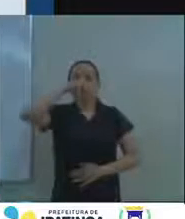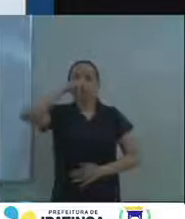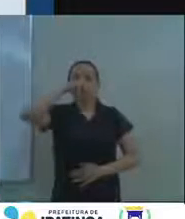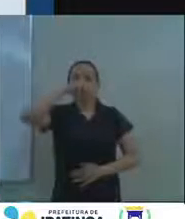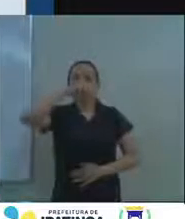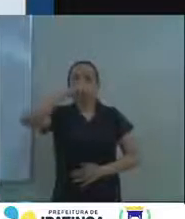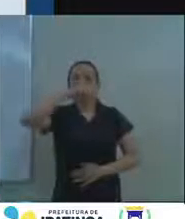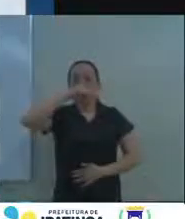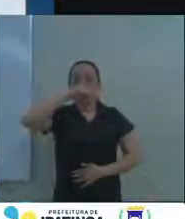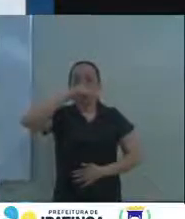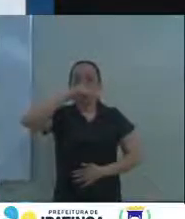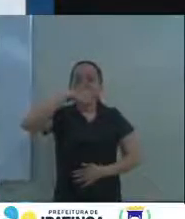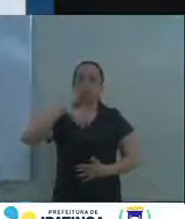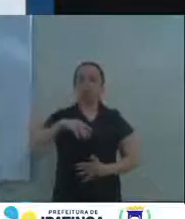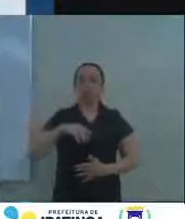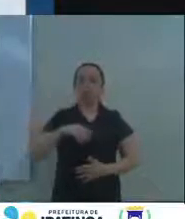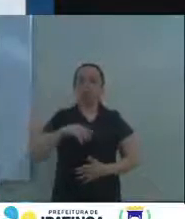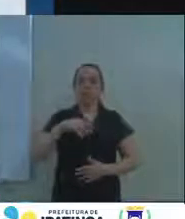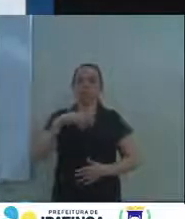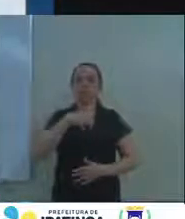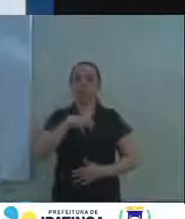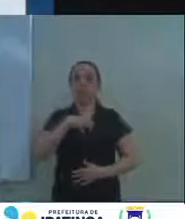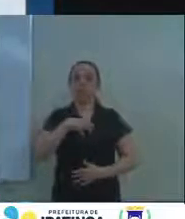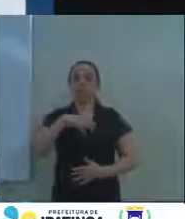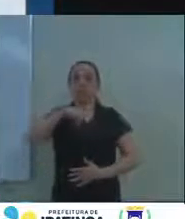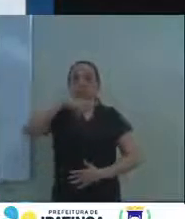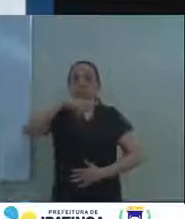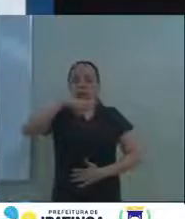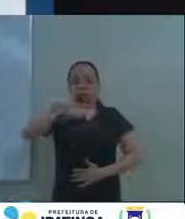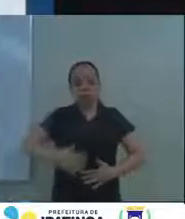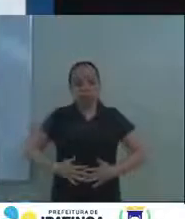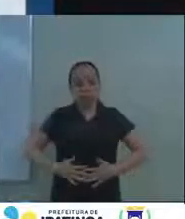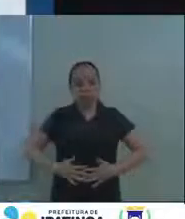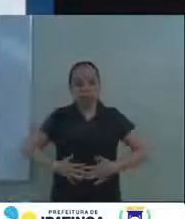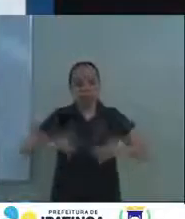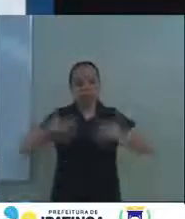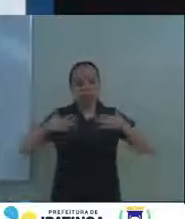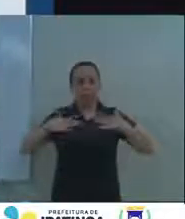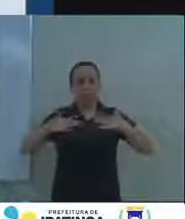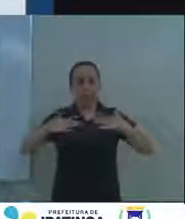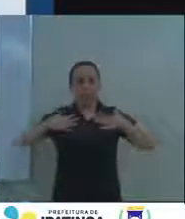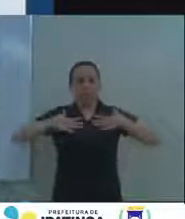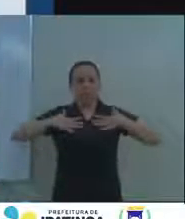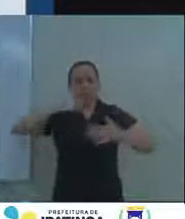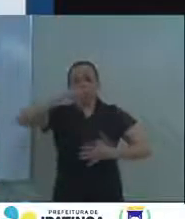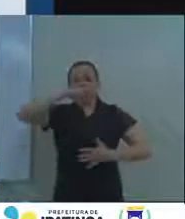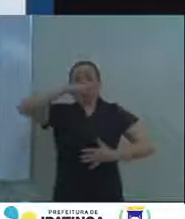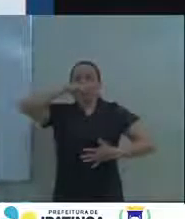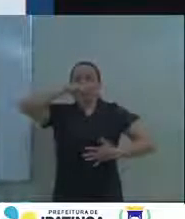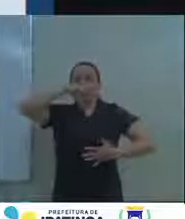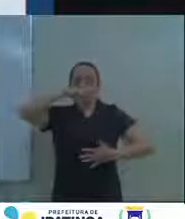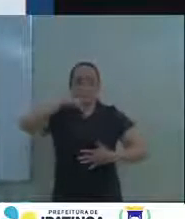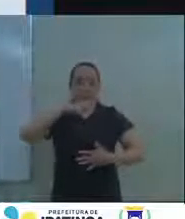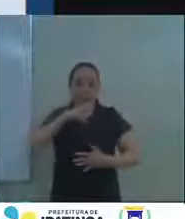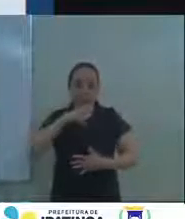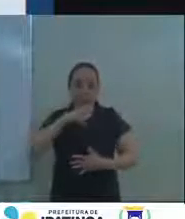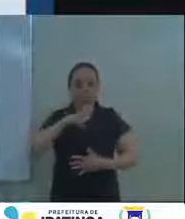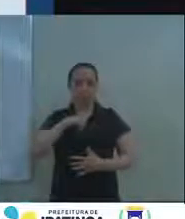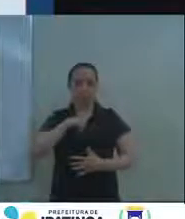o ar, sente toda a sua caixa torácica expandindo. E aí solta